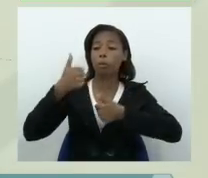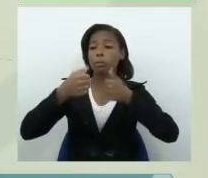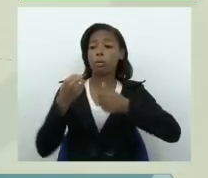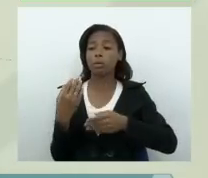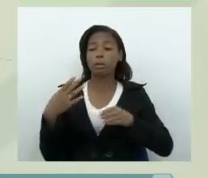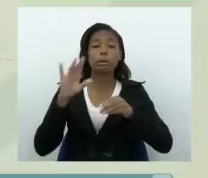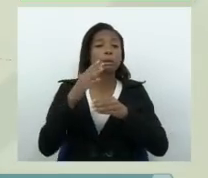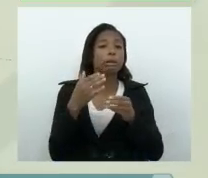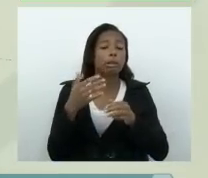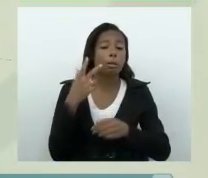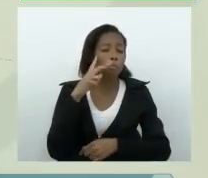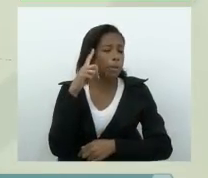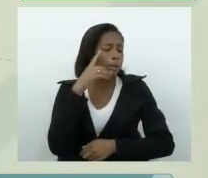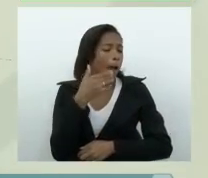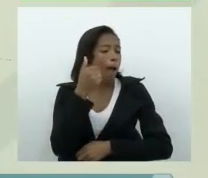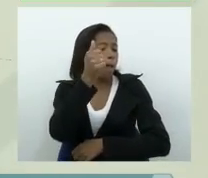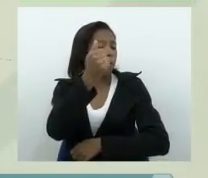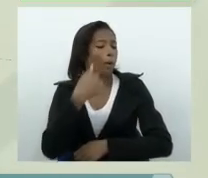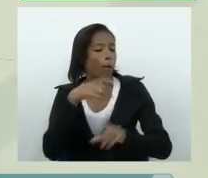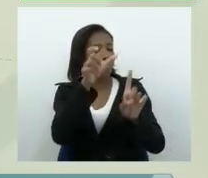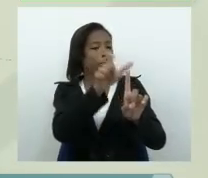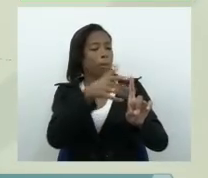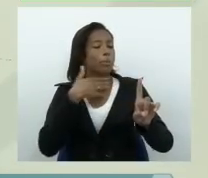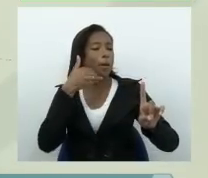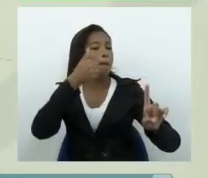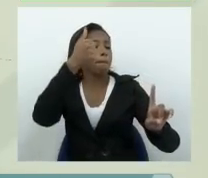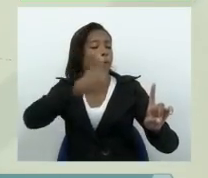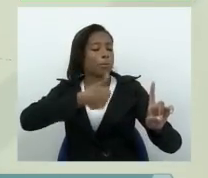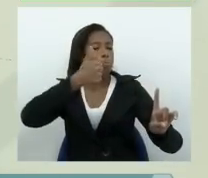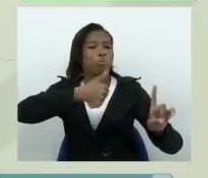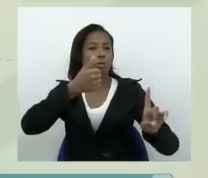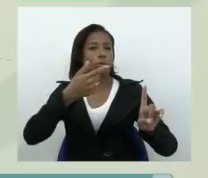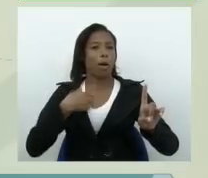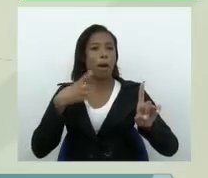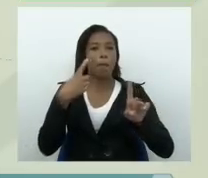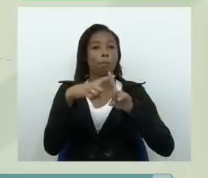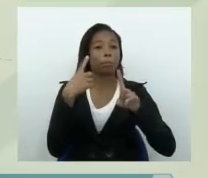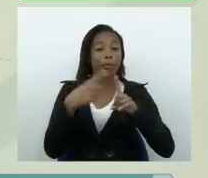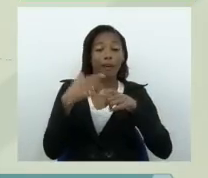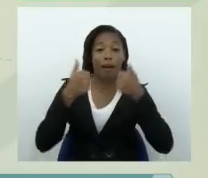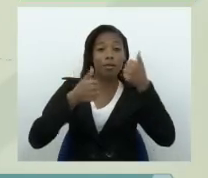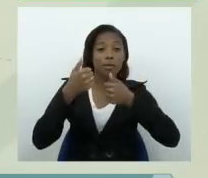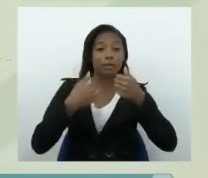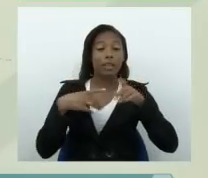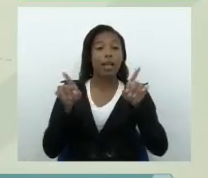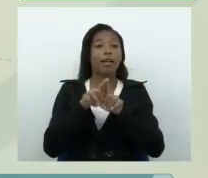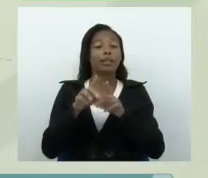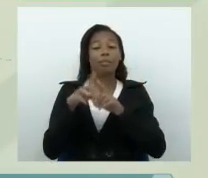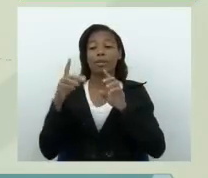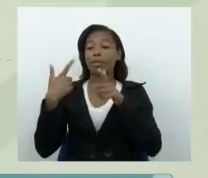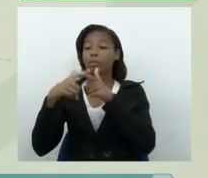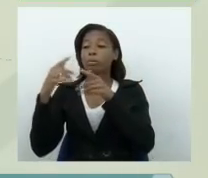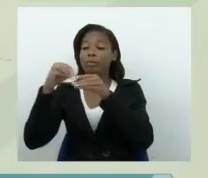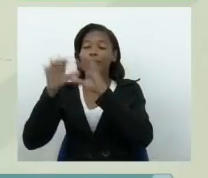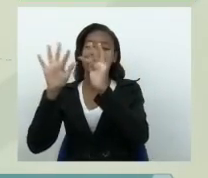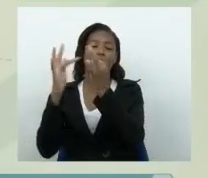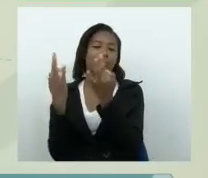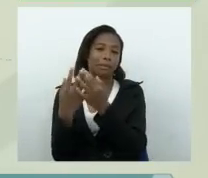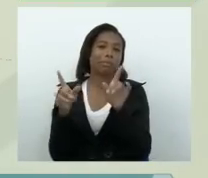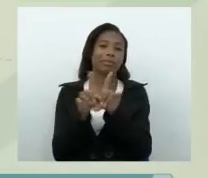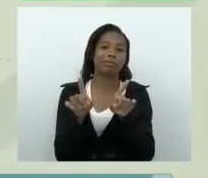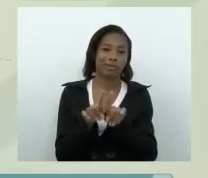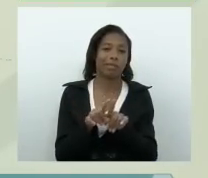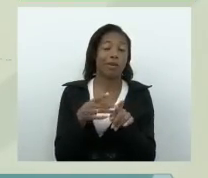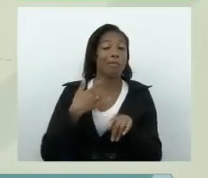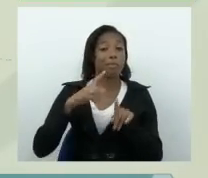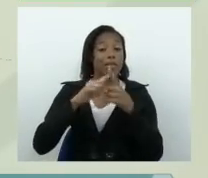no esporte, teremos cidadãos melhores amanhã. O esporte supre até a deficiência familiar. Tenho certeza